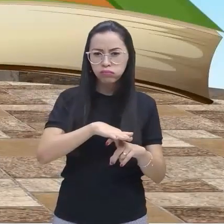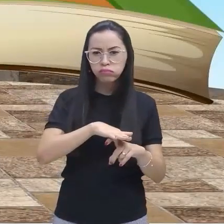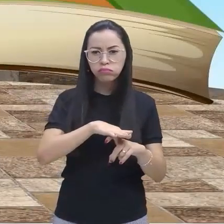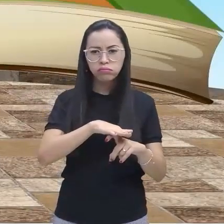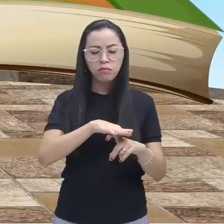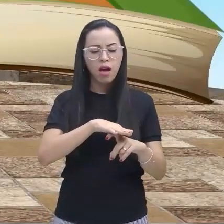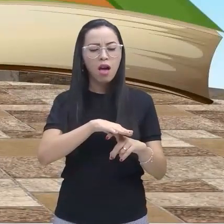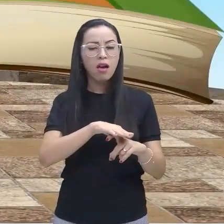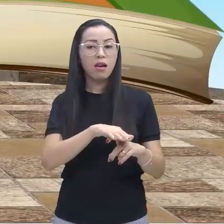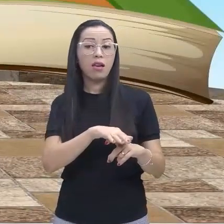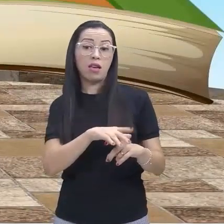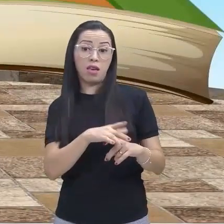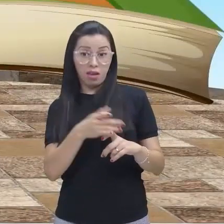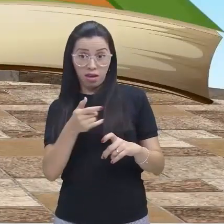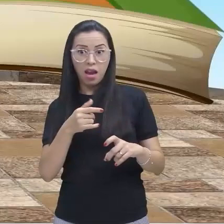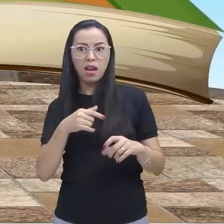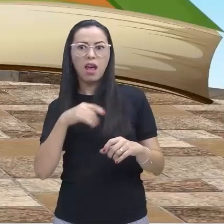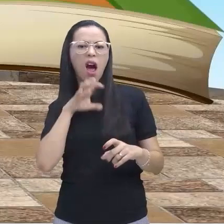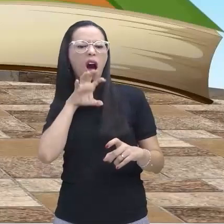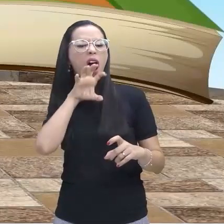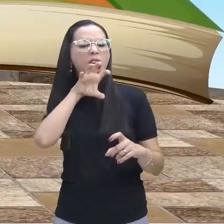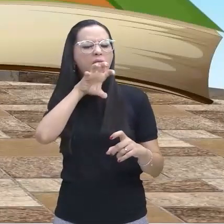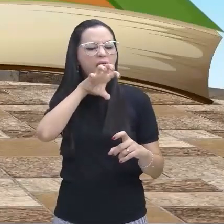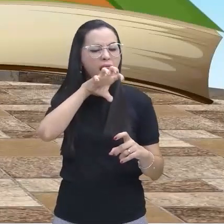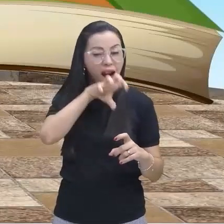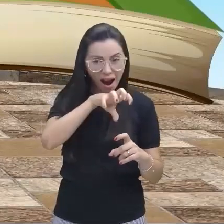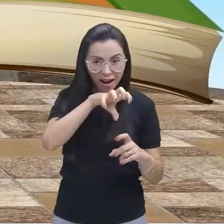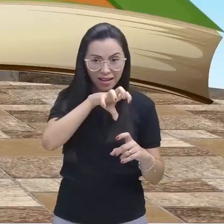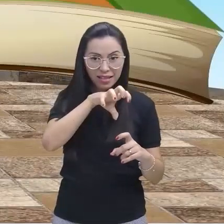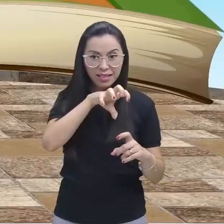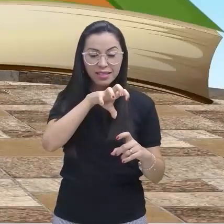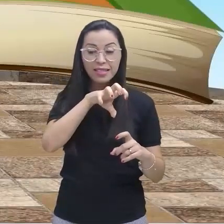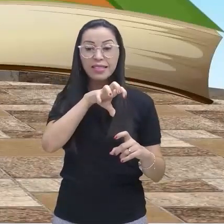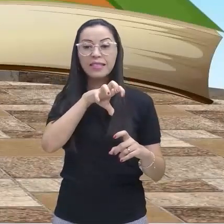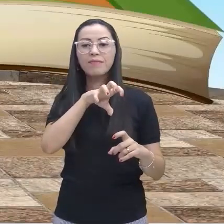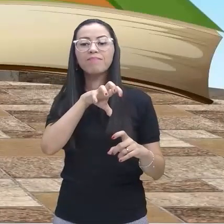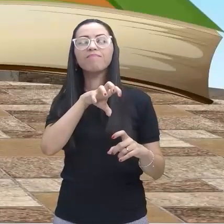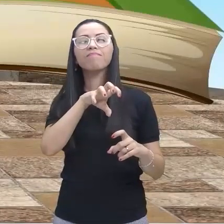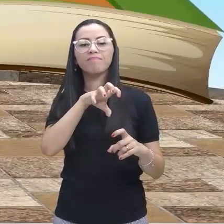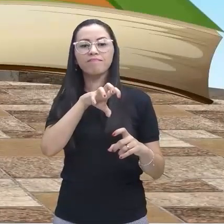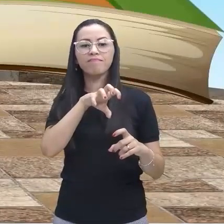bocarra e se preparou para o engolir.